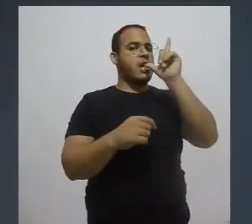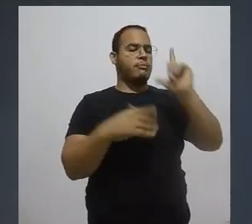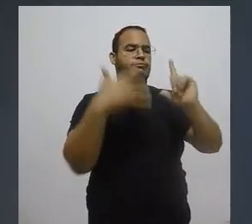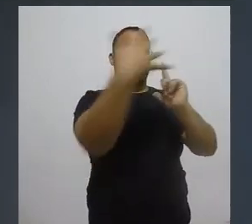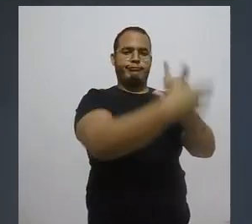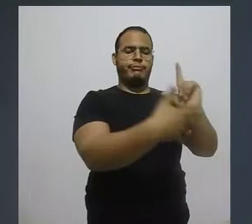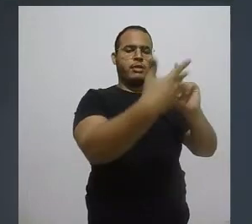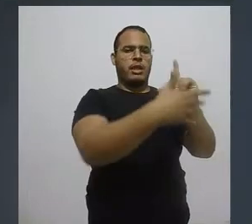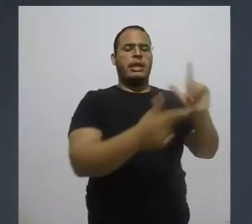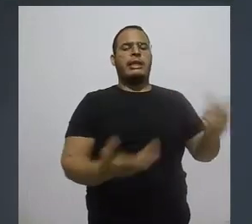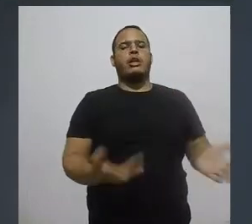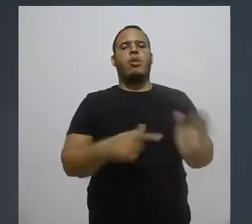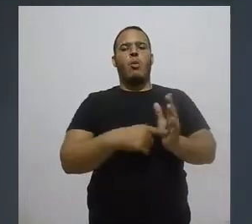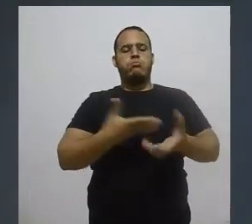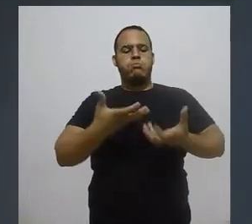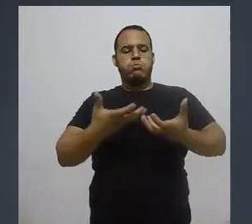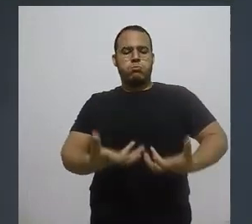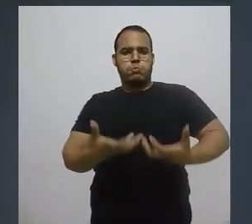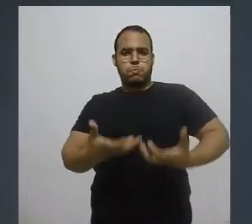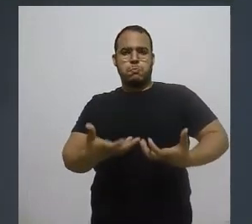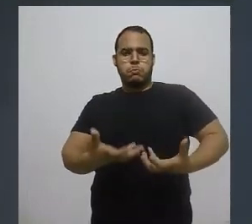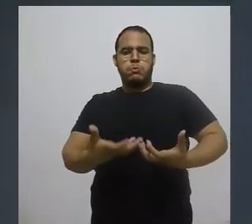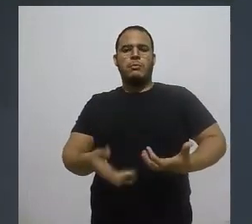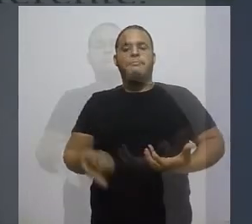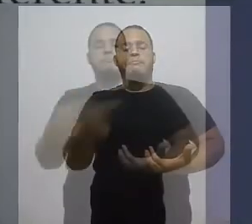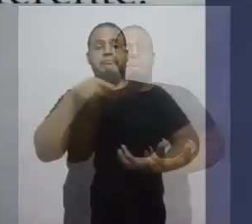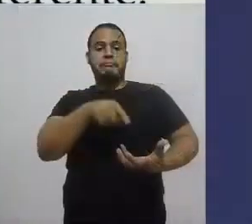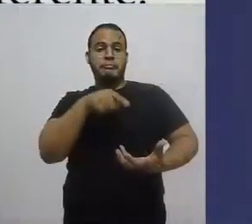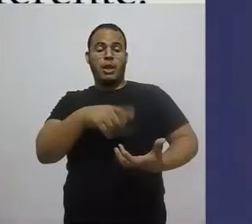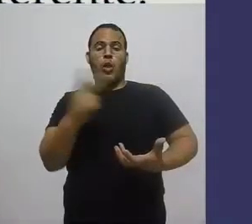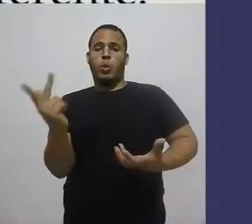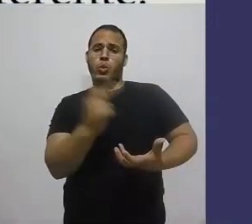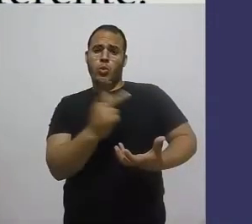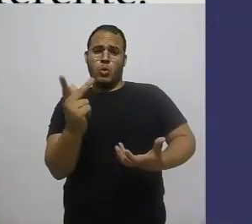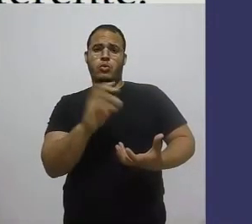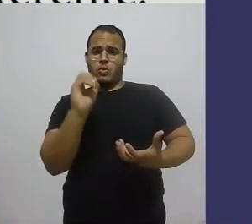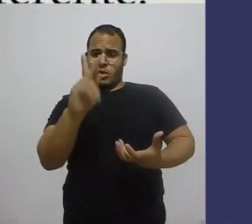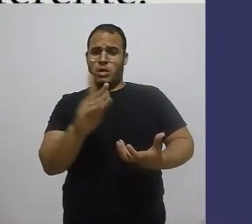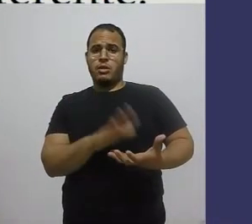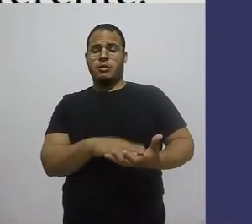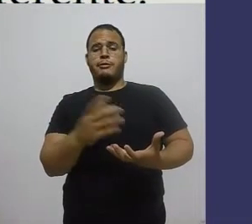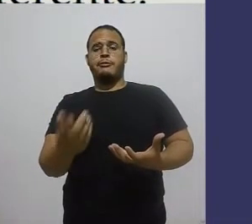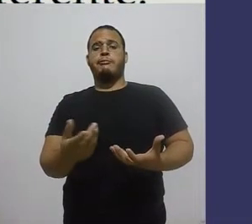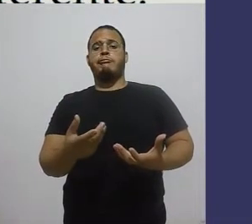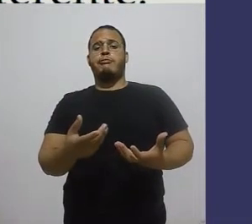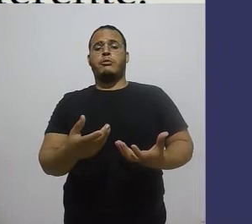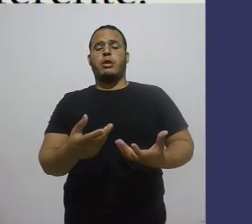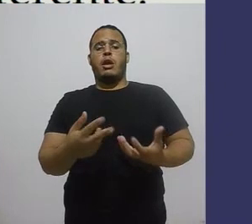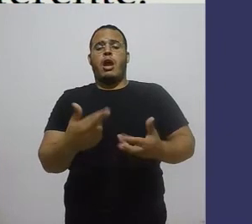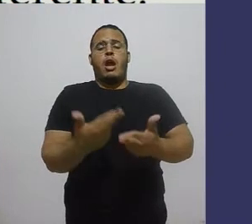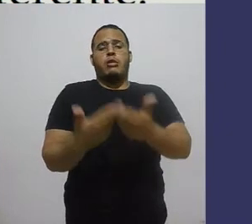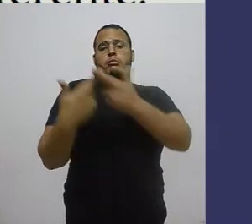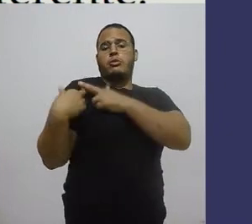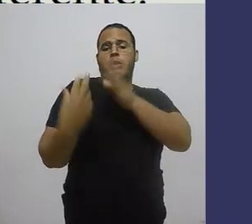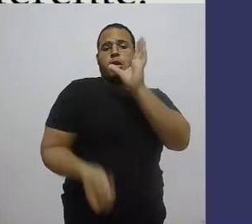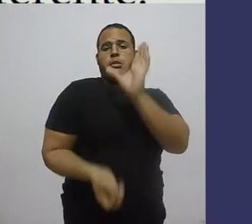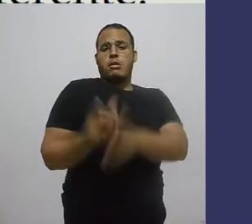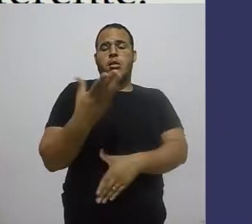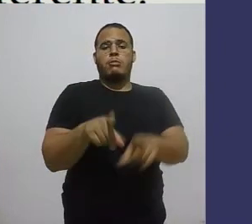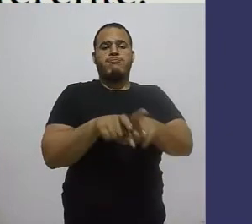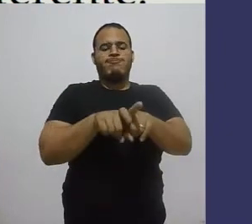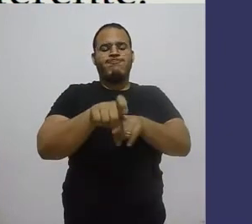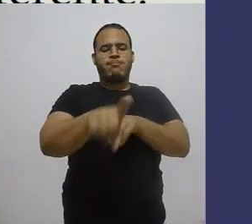gente vai começar pelos testículos. Testículos porque também são dois, certo? São os órgãos aí responsáveis pela produção